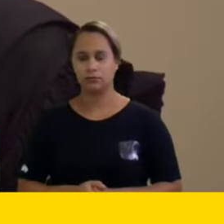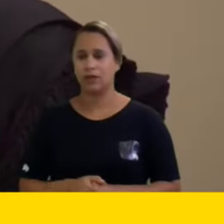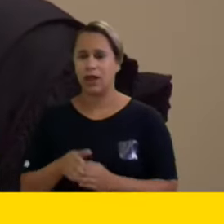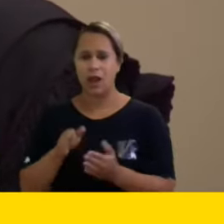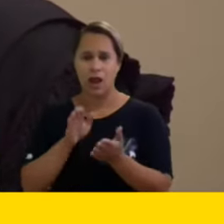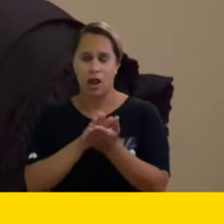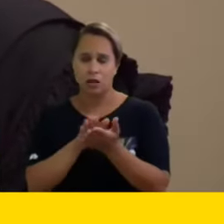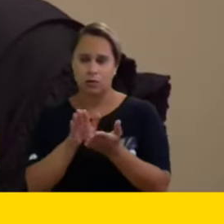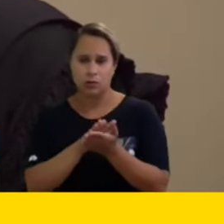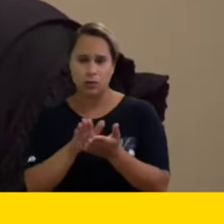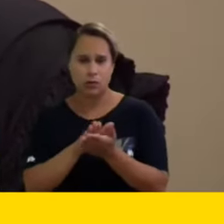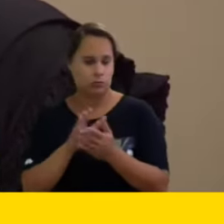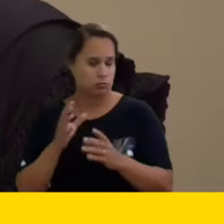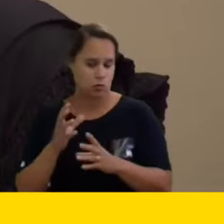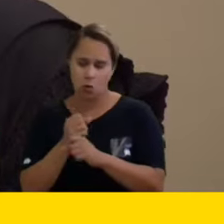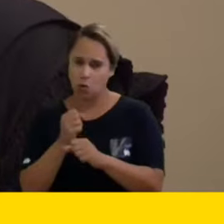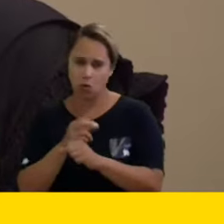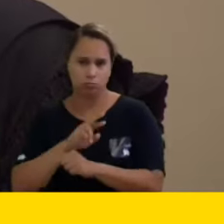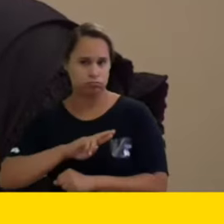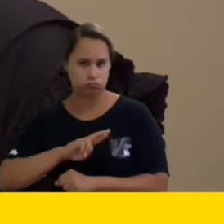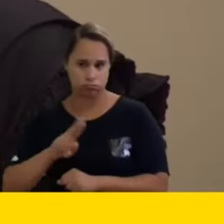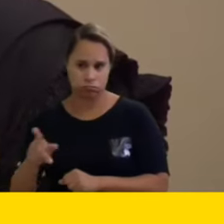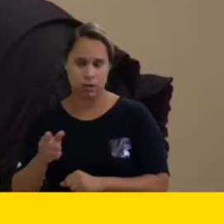no cômputo de pré-campanha